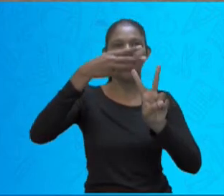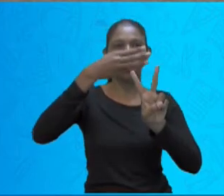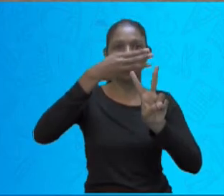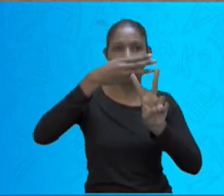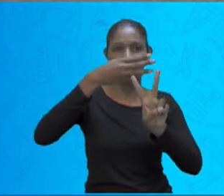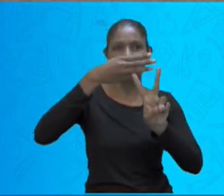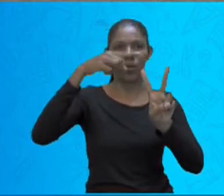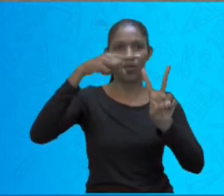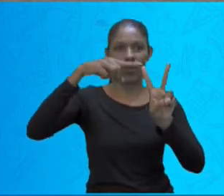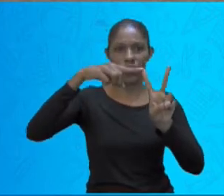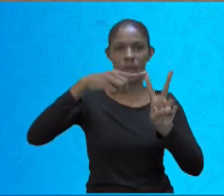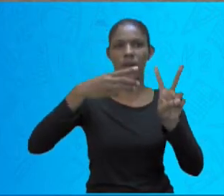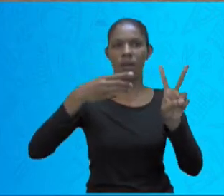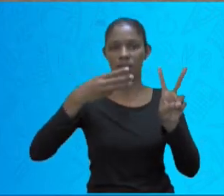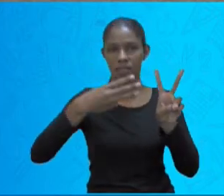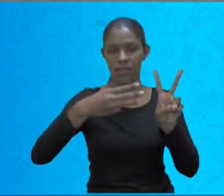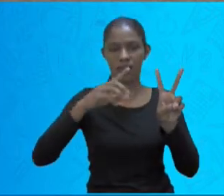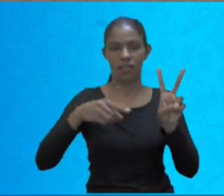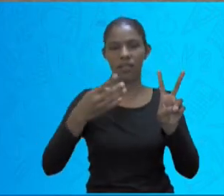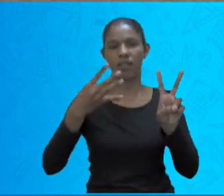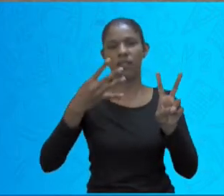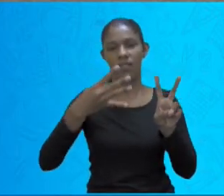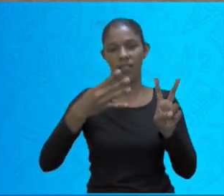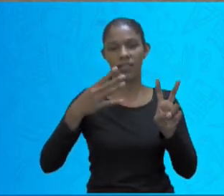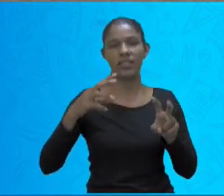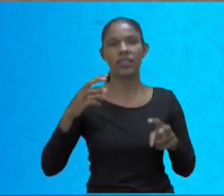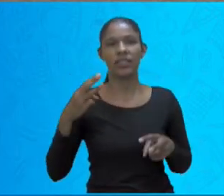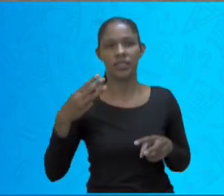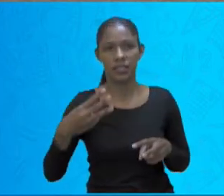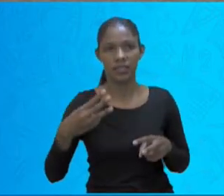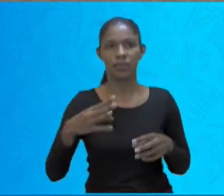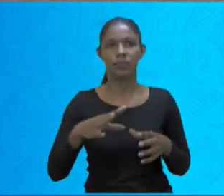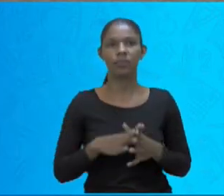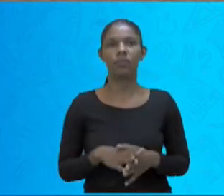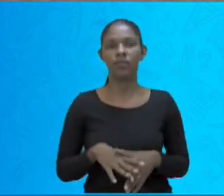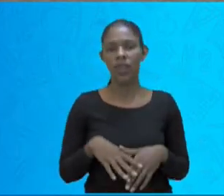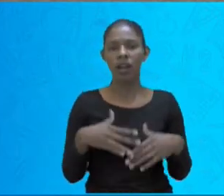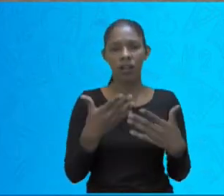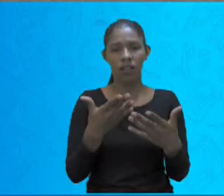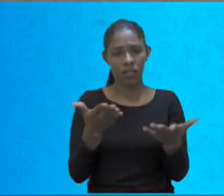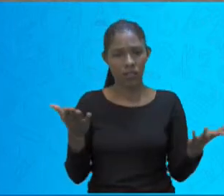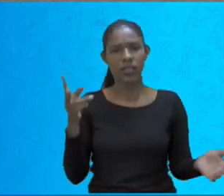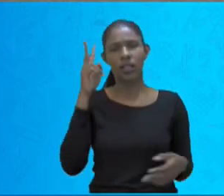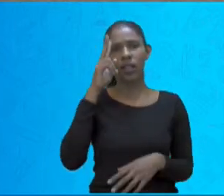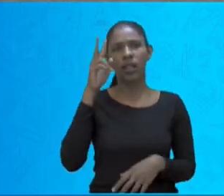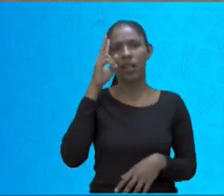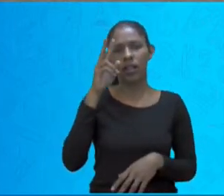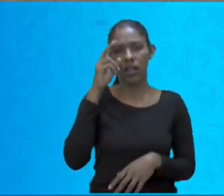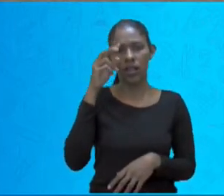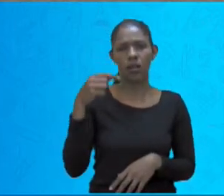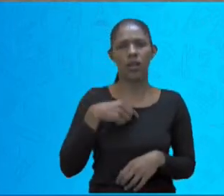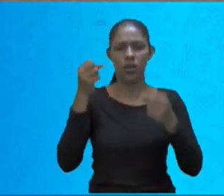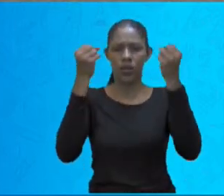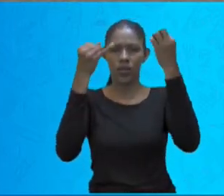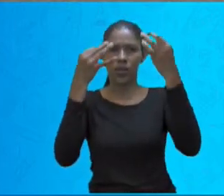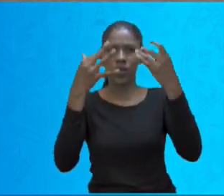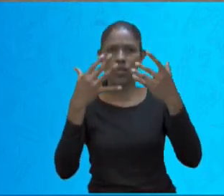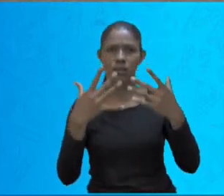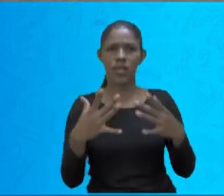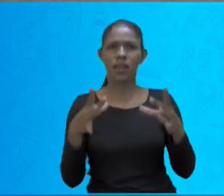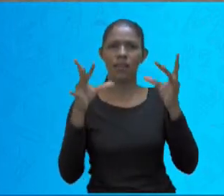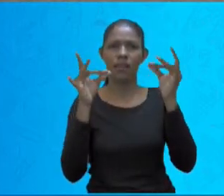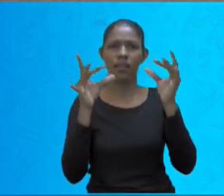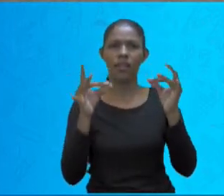Estão lembrados quando eu expliquei as propriedades de potência? 4 vezes 3 ao quadrado é igual a